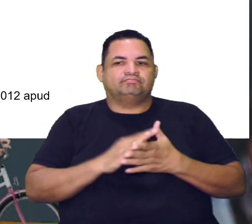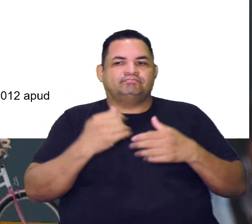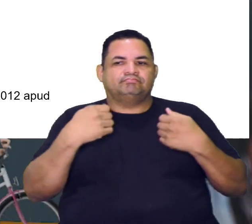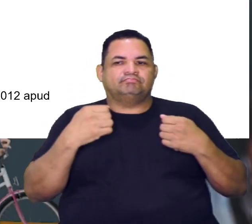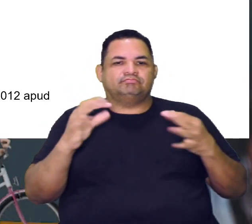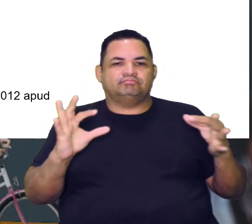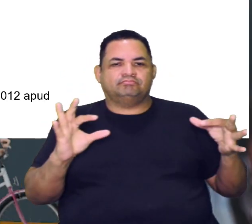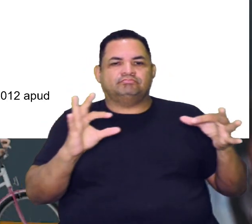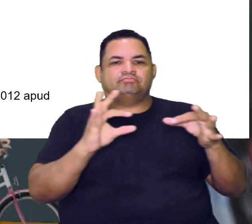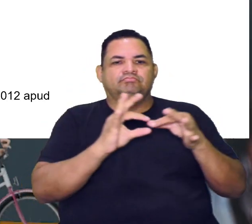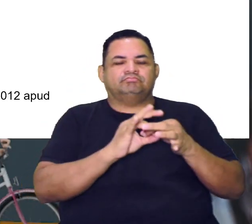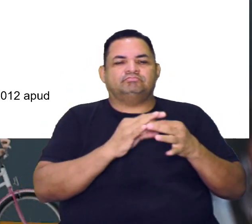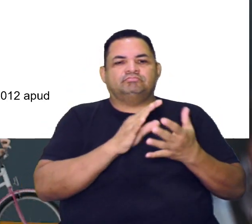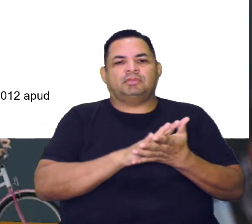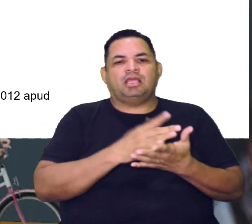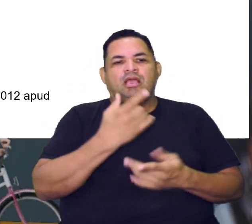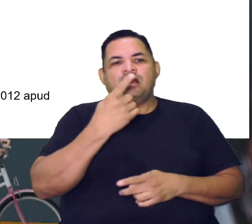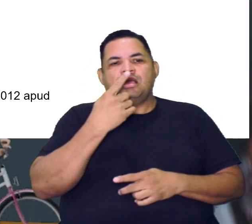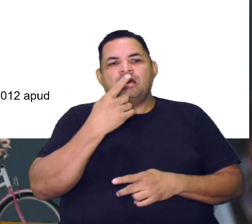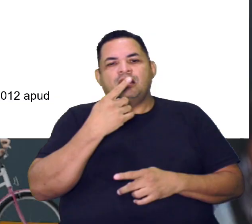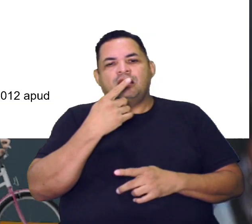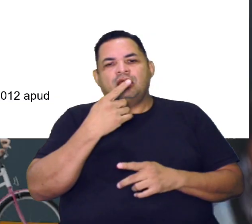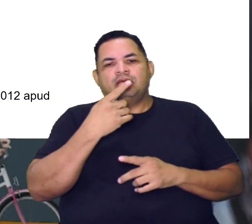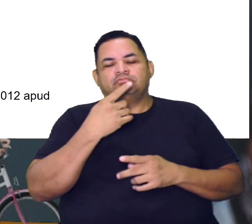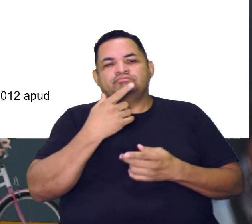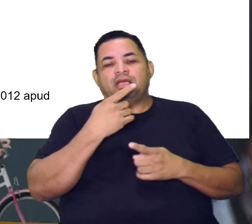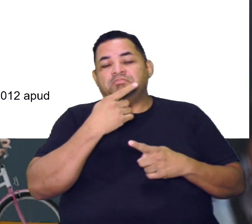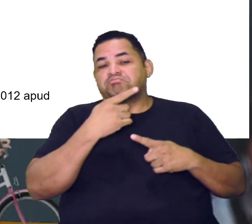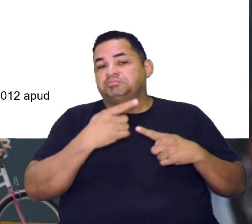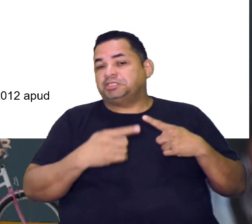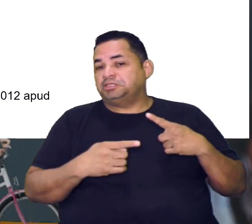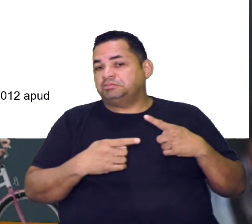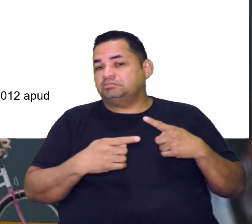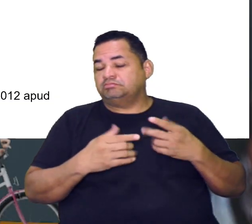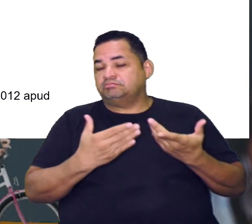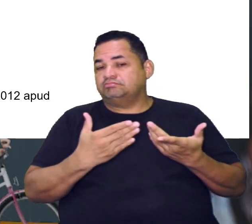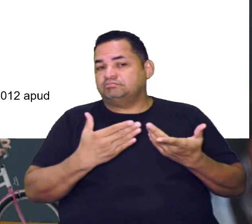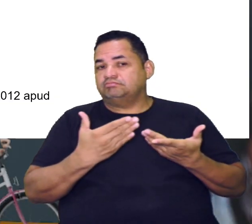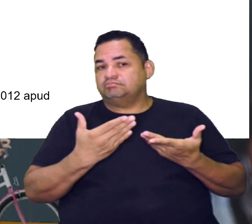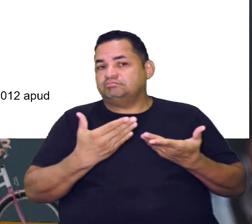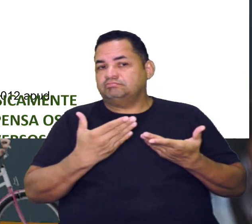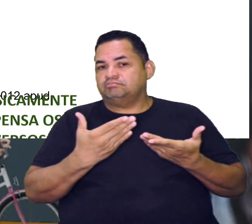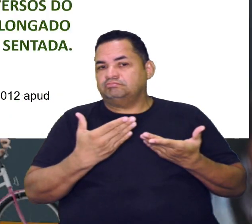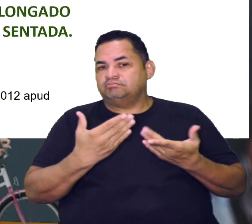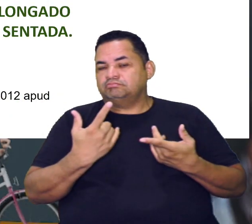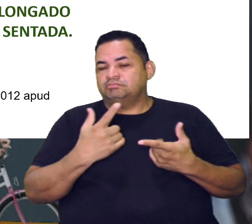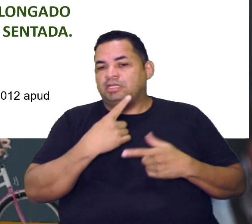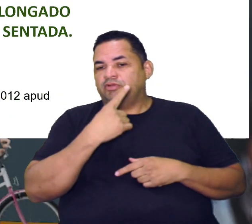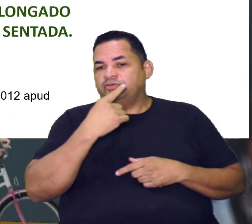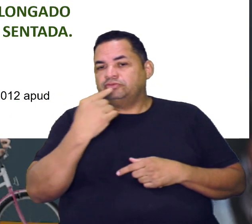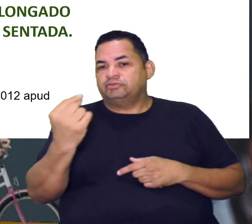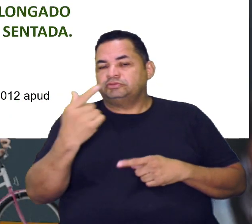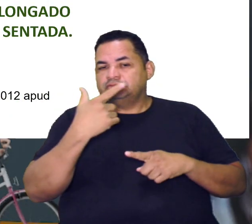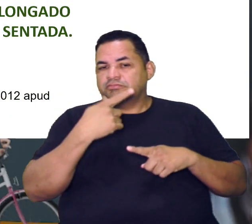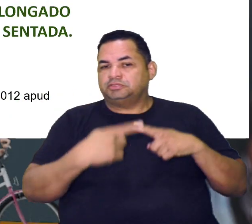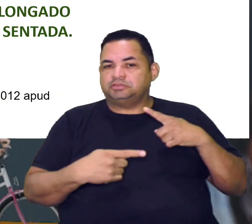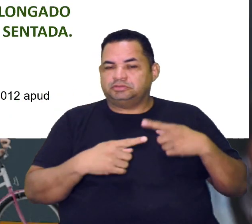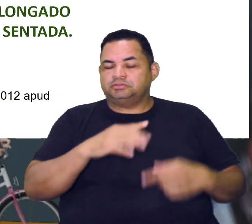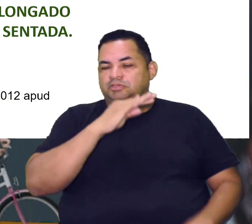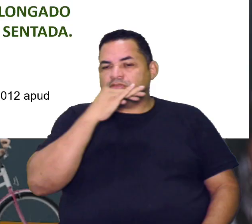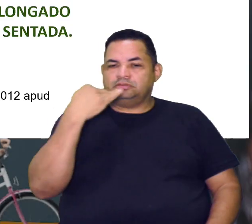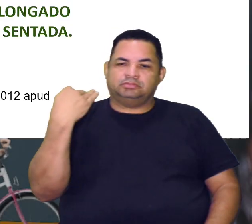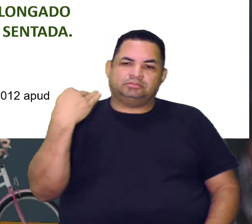preciso associar isso a práticas que me beneficiem, tudo bem? Fugindo aí do risco de